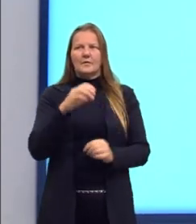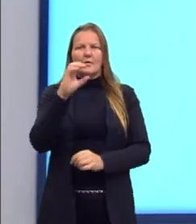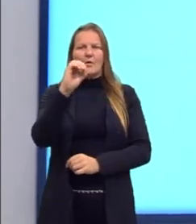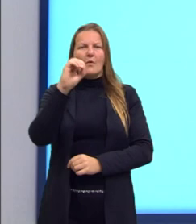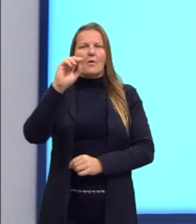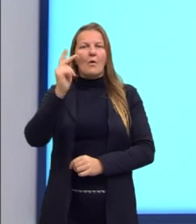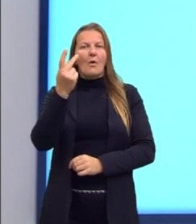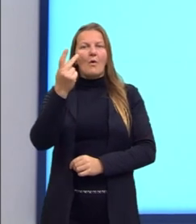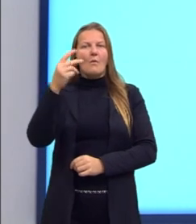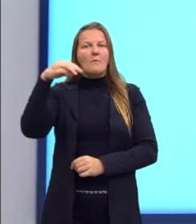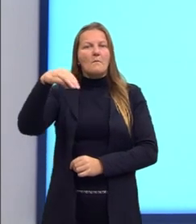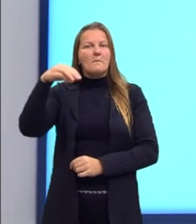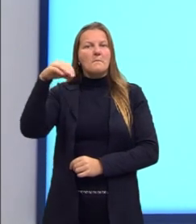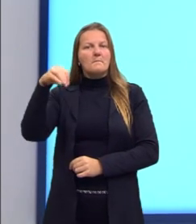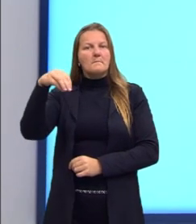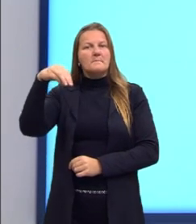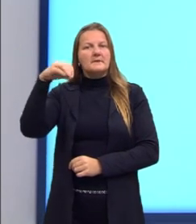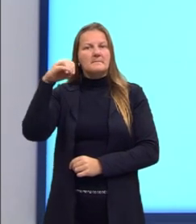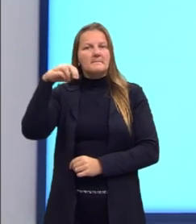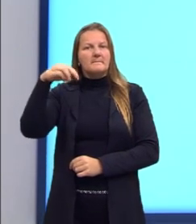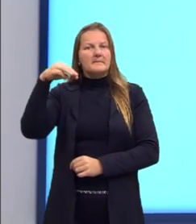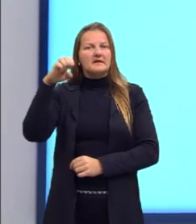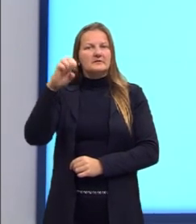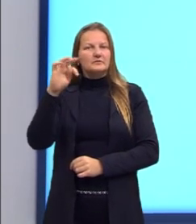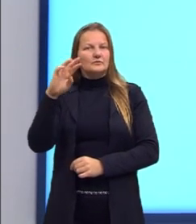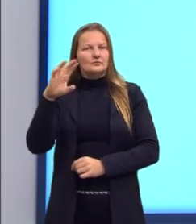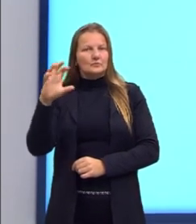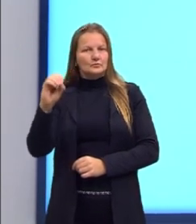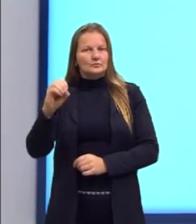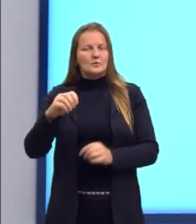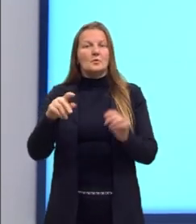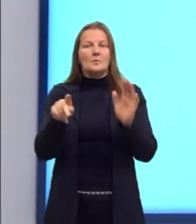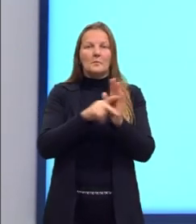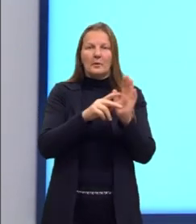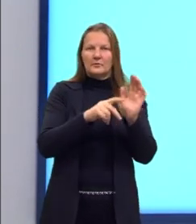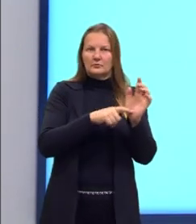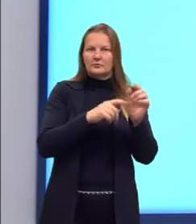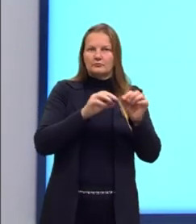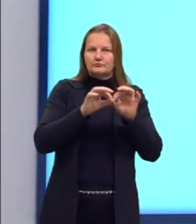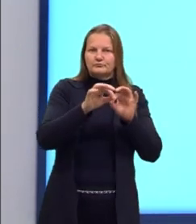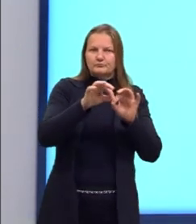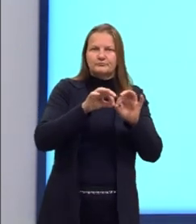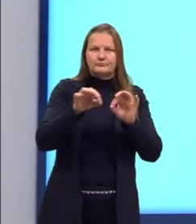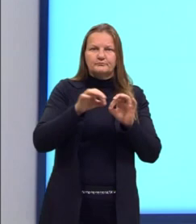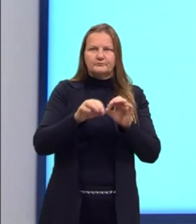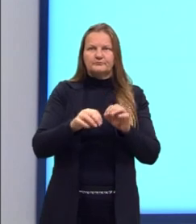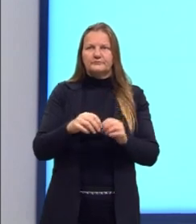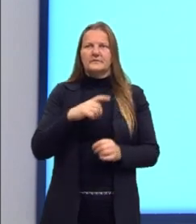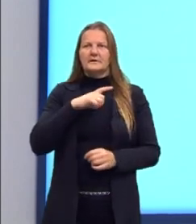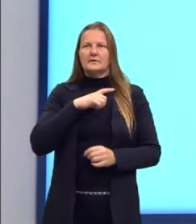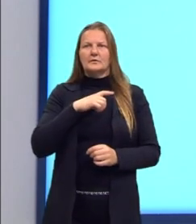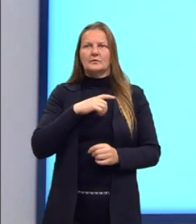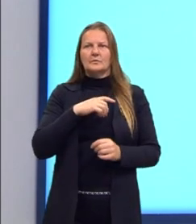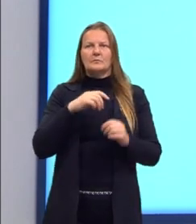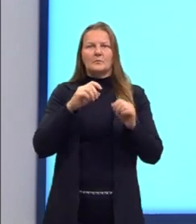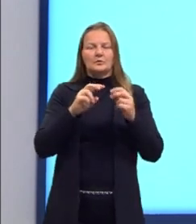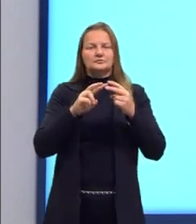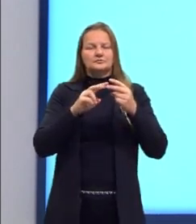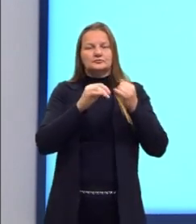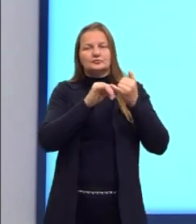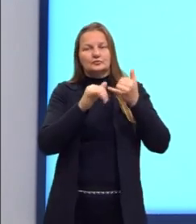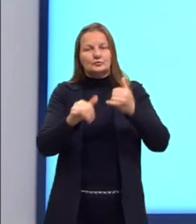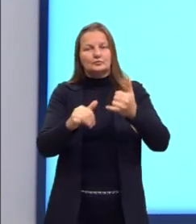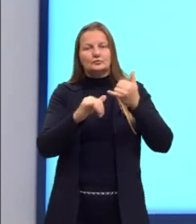de Um milímetro tá o nome desse desse medidor claro né o voltímetro Então ele pode ser corrente